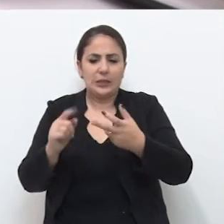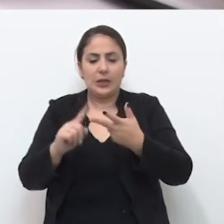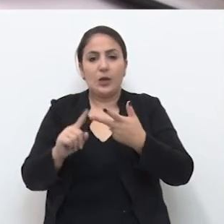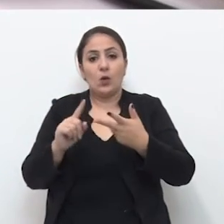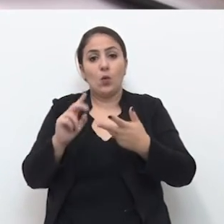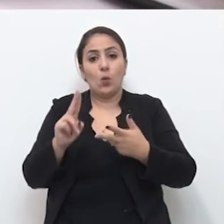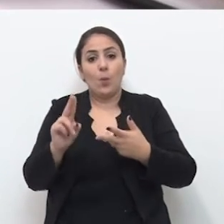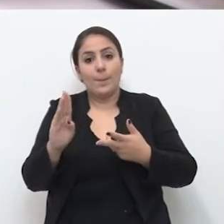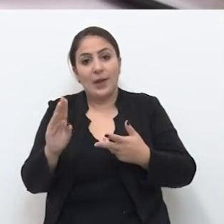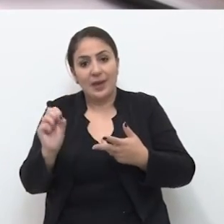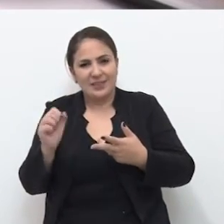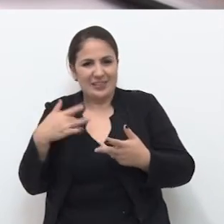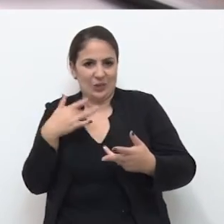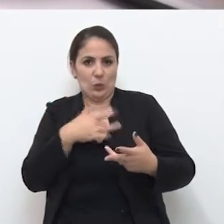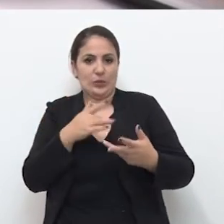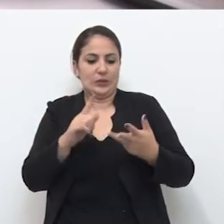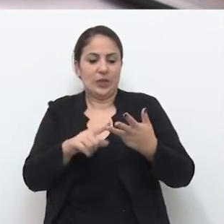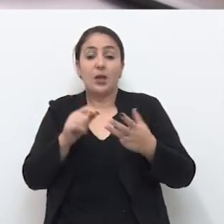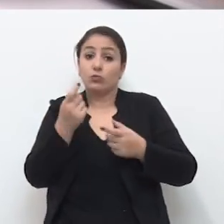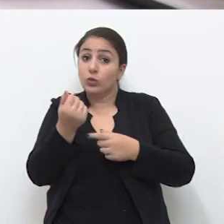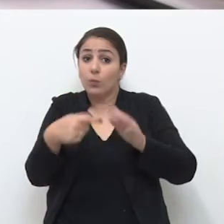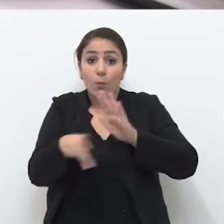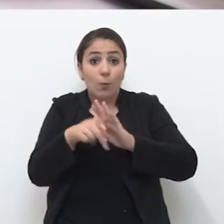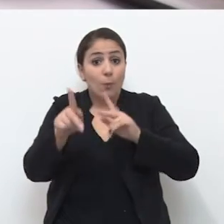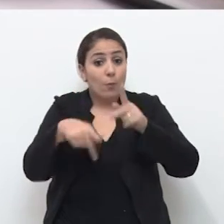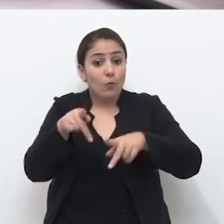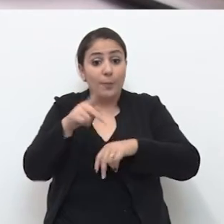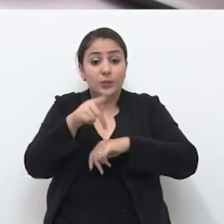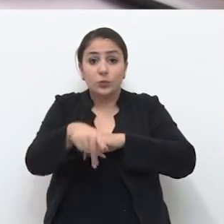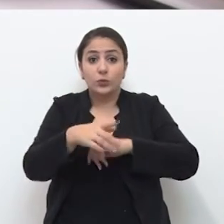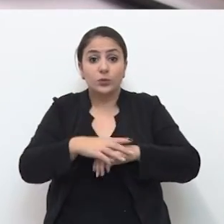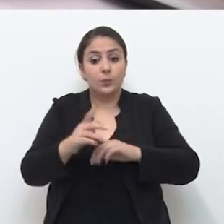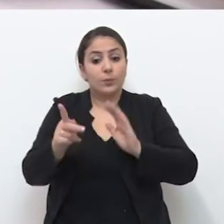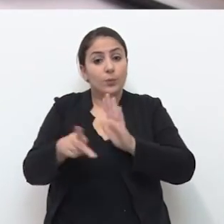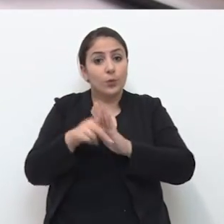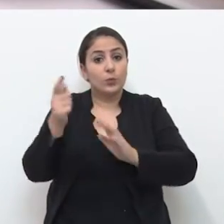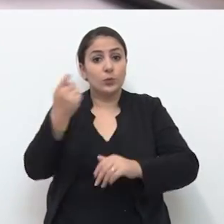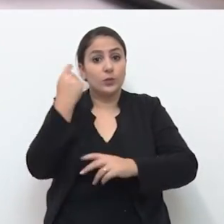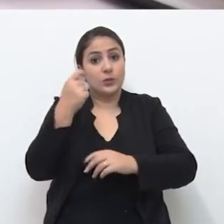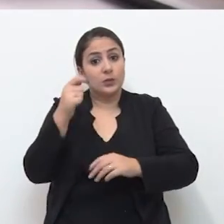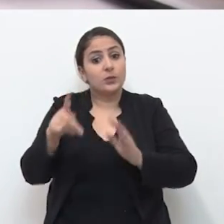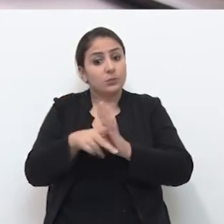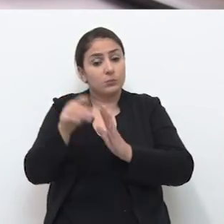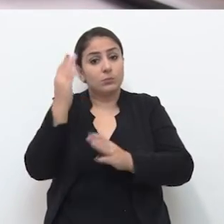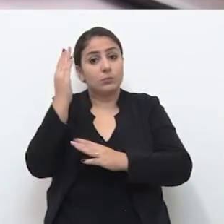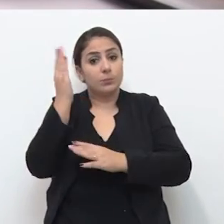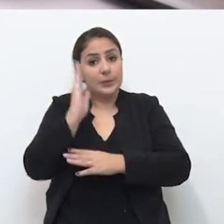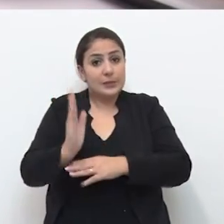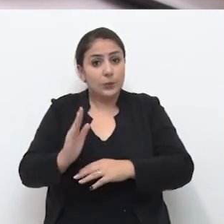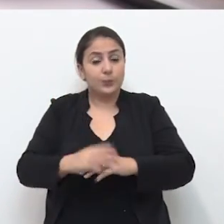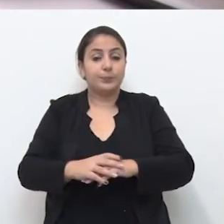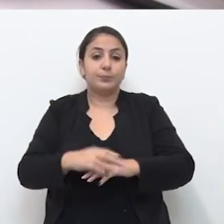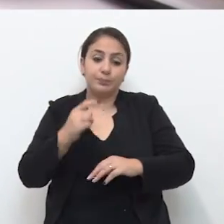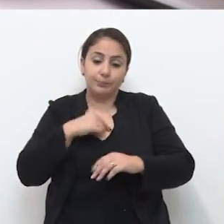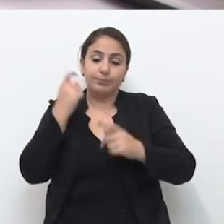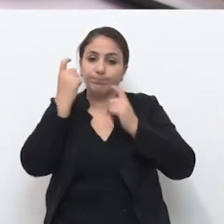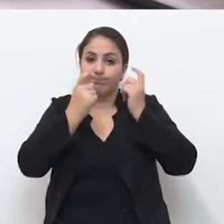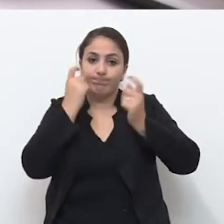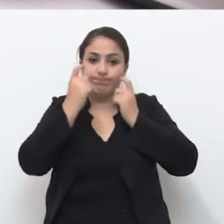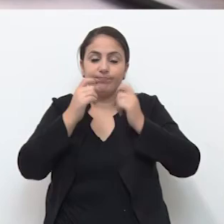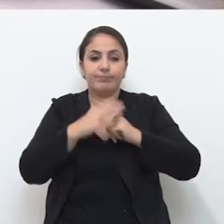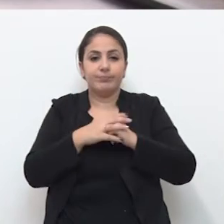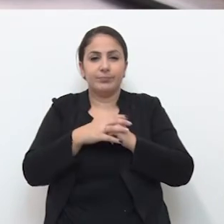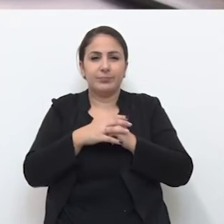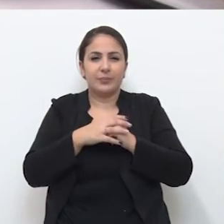das UBS de saúde, é dinheiro do povo de Passo Fundo, do povo do Rio Grande e do povo brasileiro. Então essa é uma